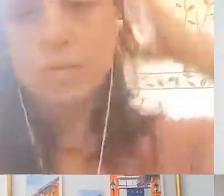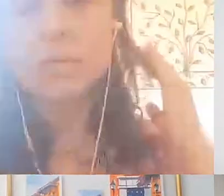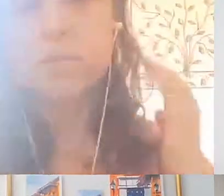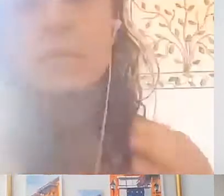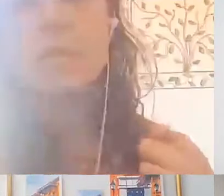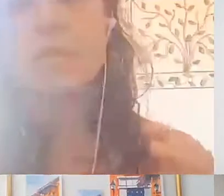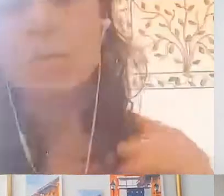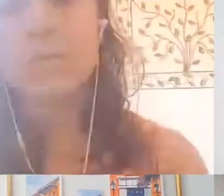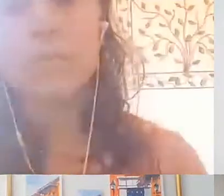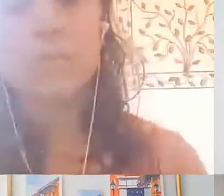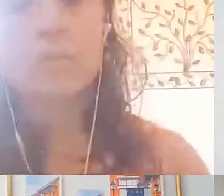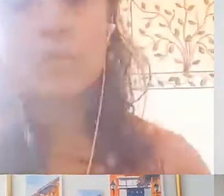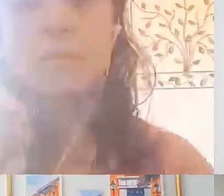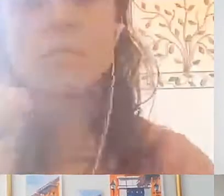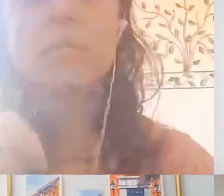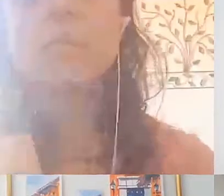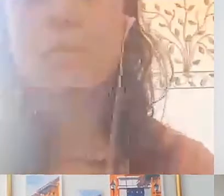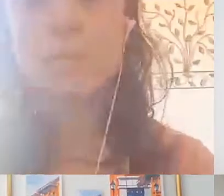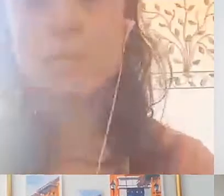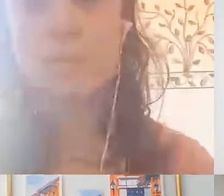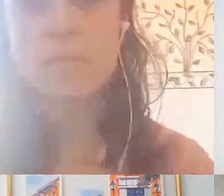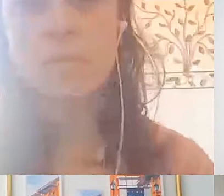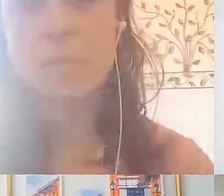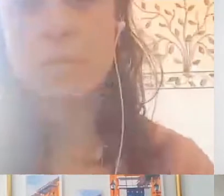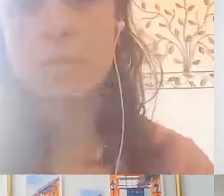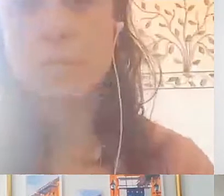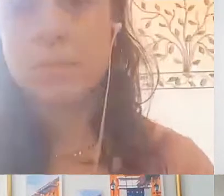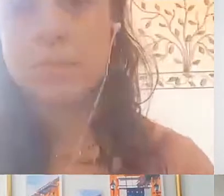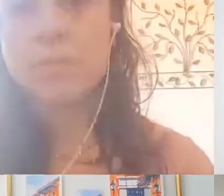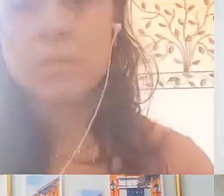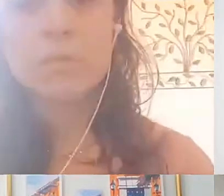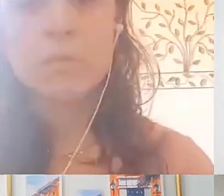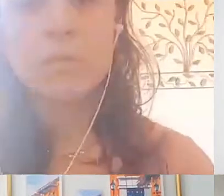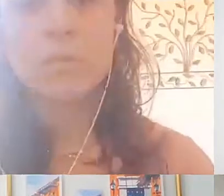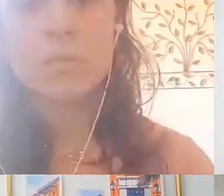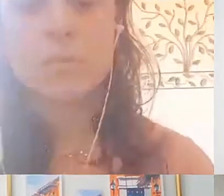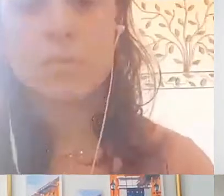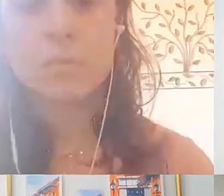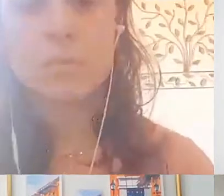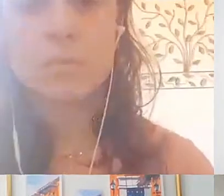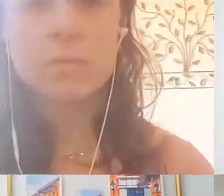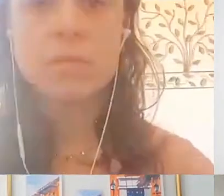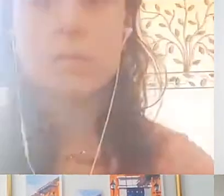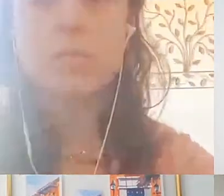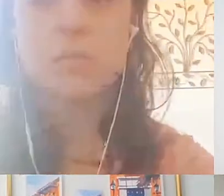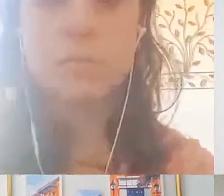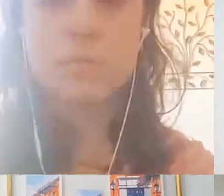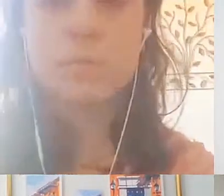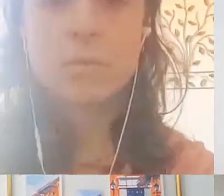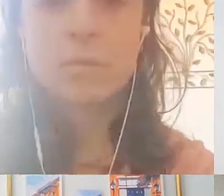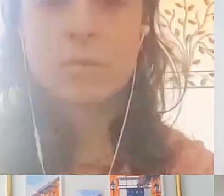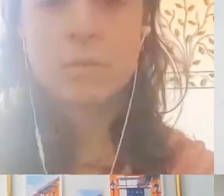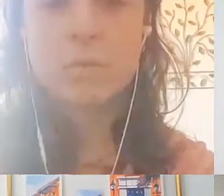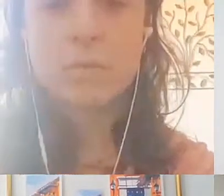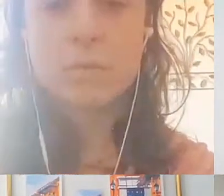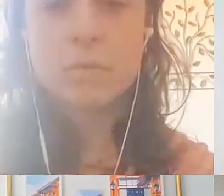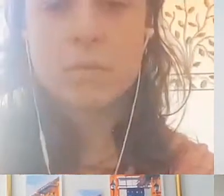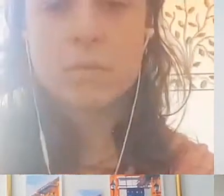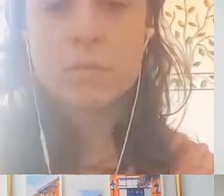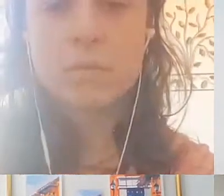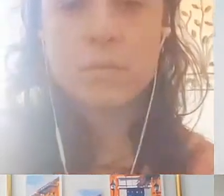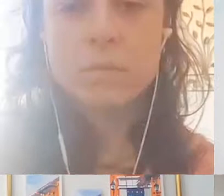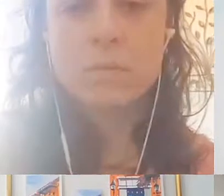maternidades, que os locais também ali, hospitais que recebam essas mulheres também sejam locais que a defensoria